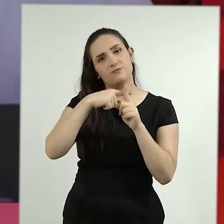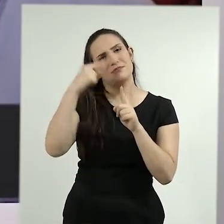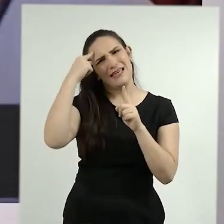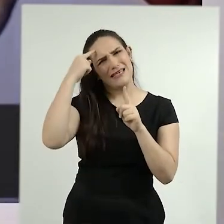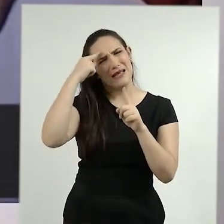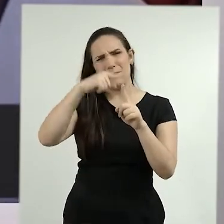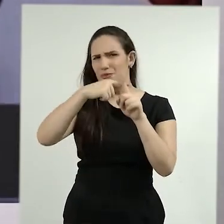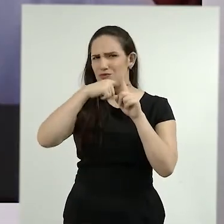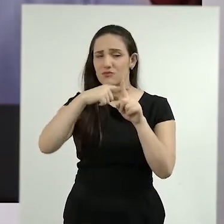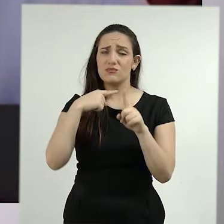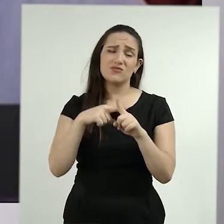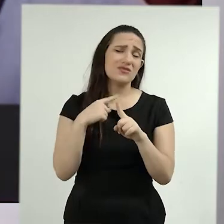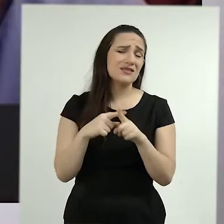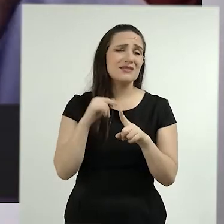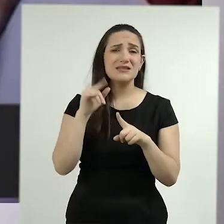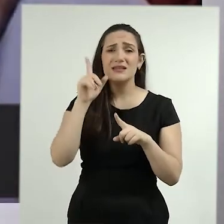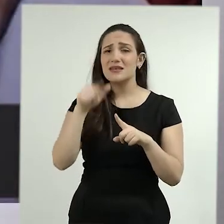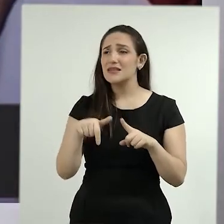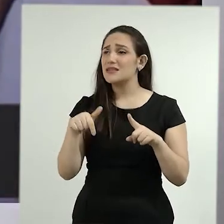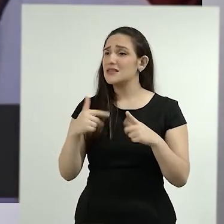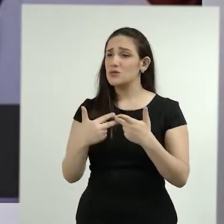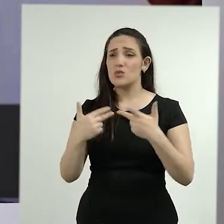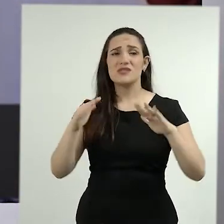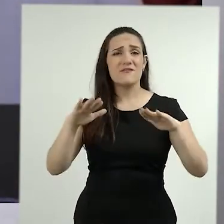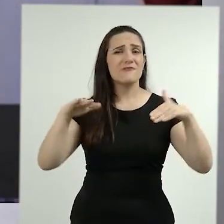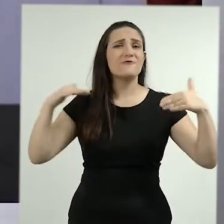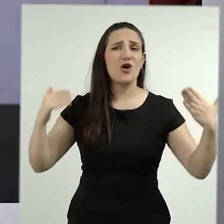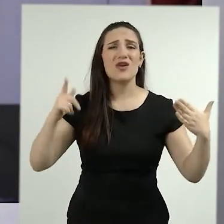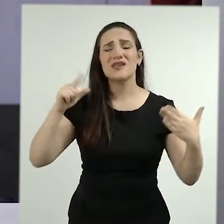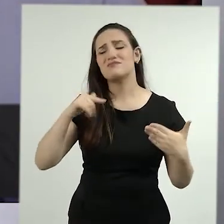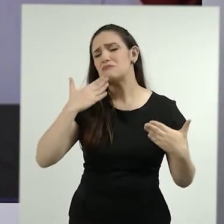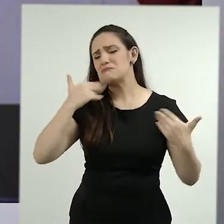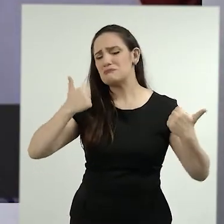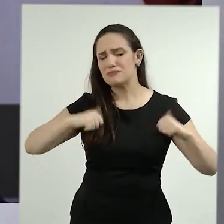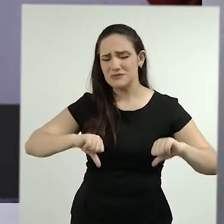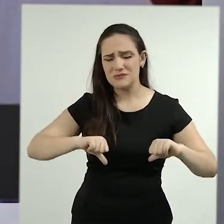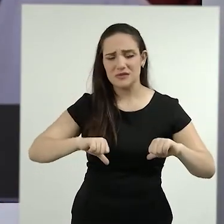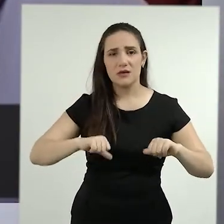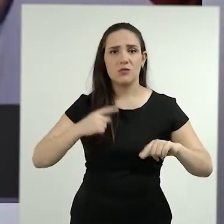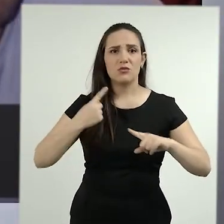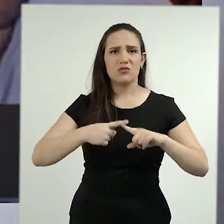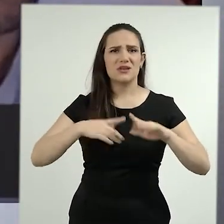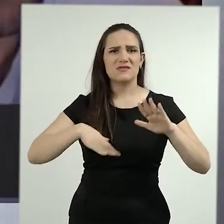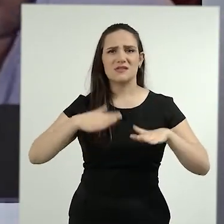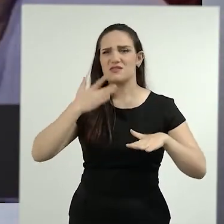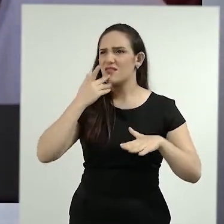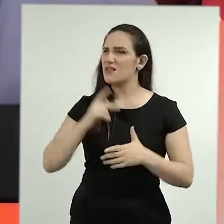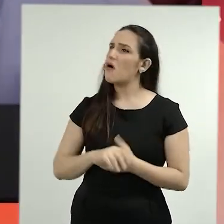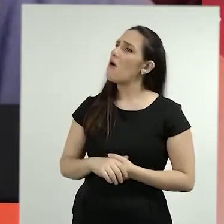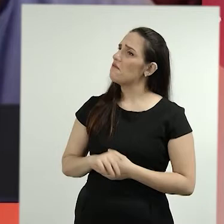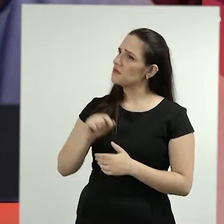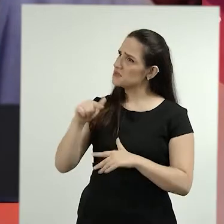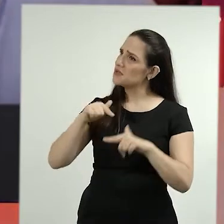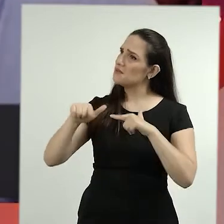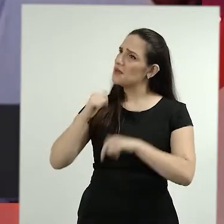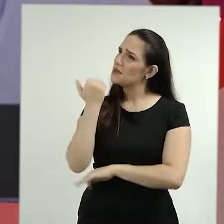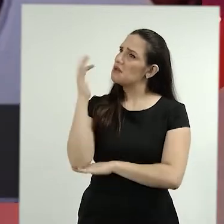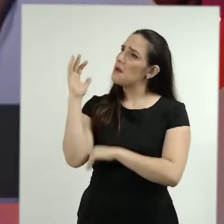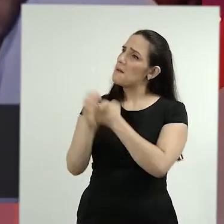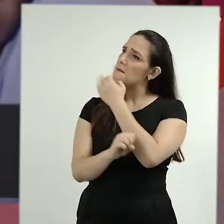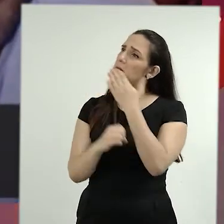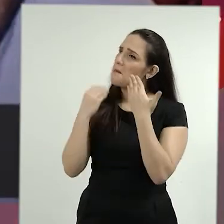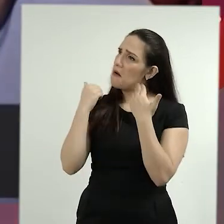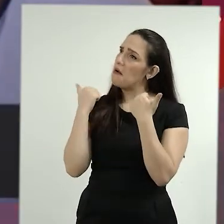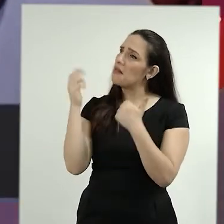que motiva a gente, porque as circunstâncias não são sempre animadoras, no sentido de natureza. Muitas pessoas falam, pô, você trabalha com natureza, que